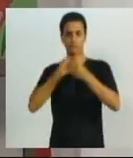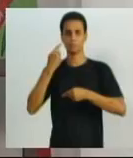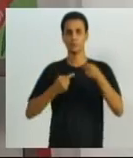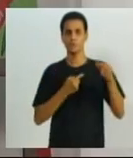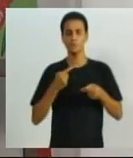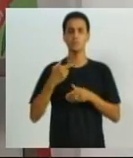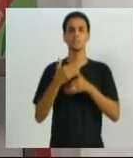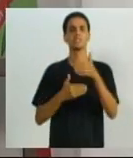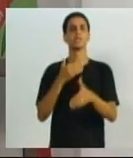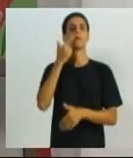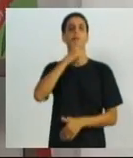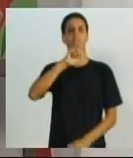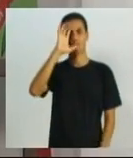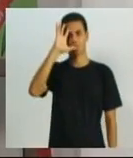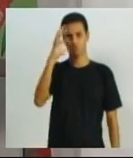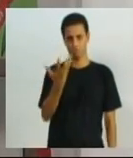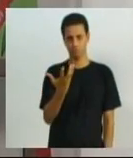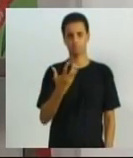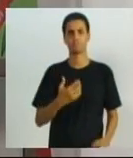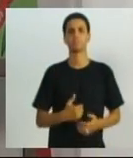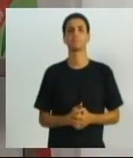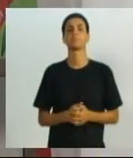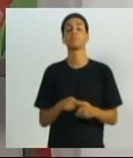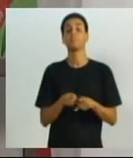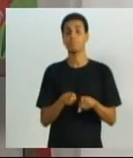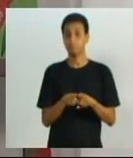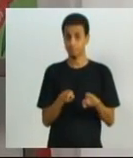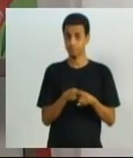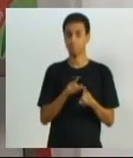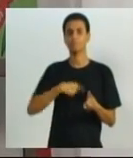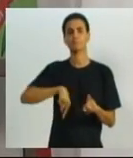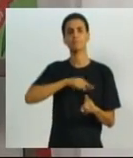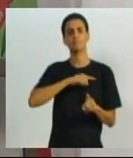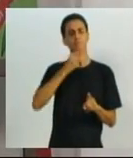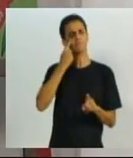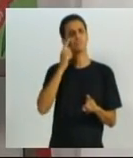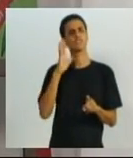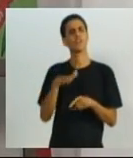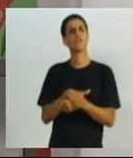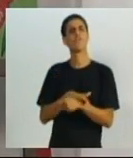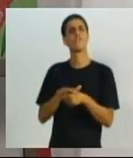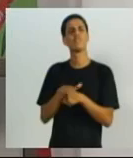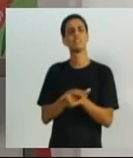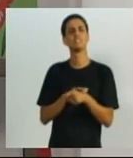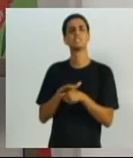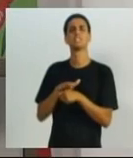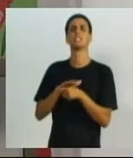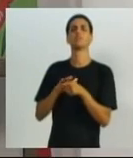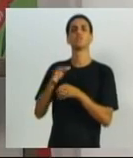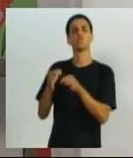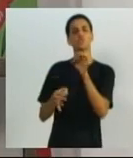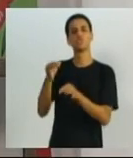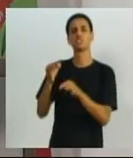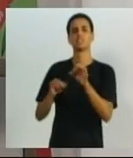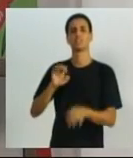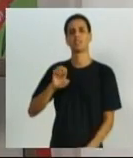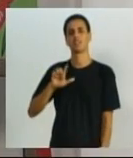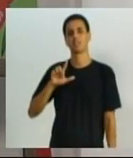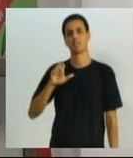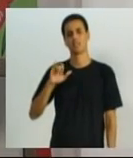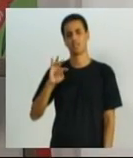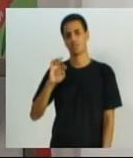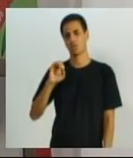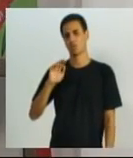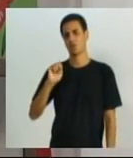para buscar uma solução. Inclusive, começamos a conversa já com a Justiça Eleitoral e queremos conversar com a